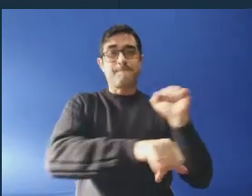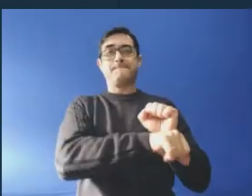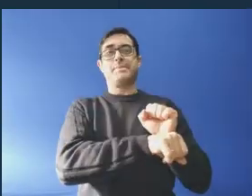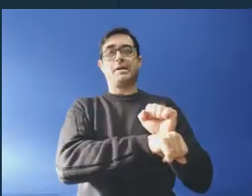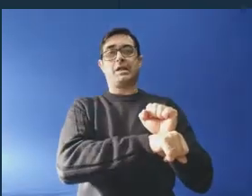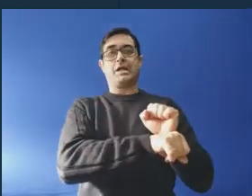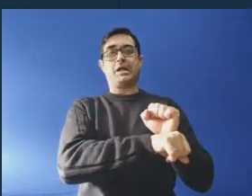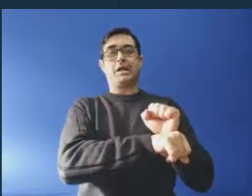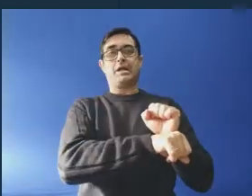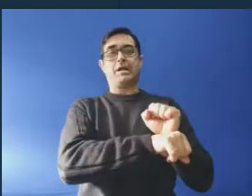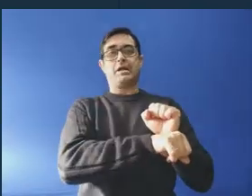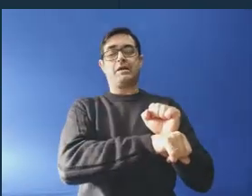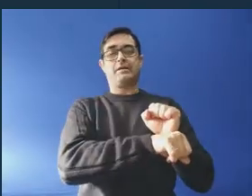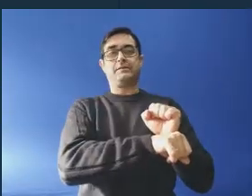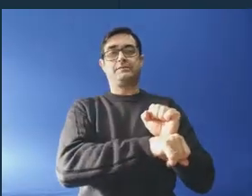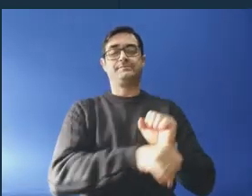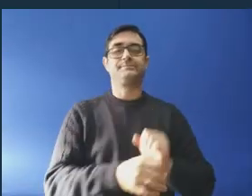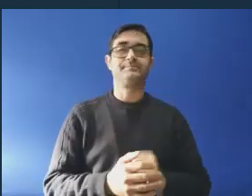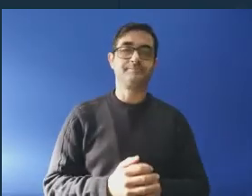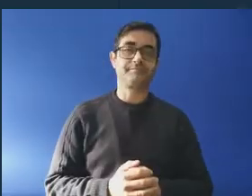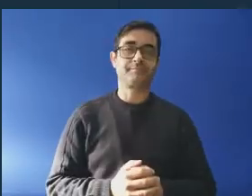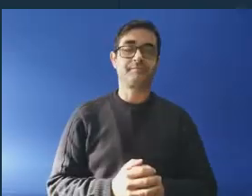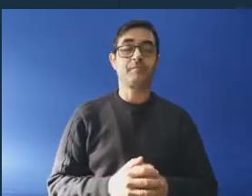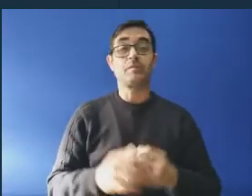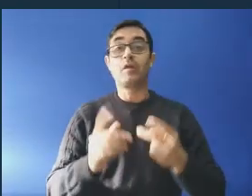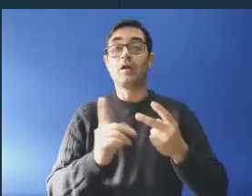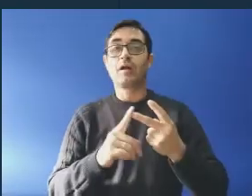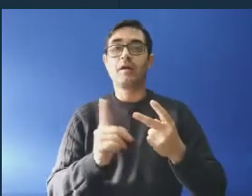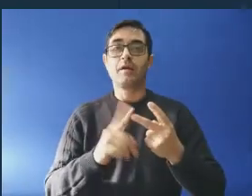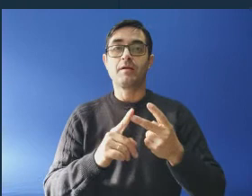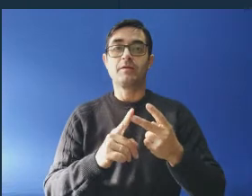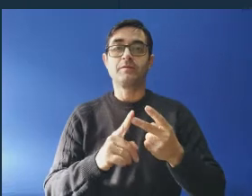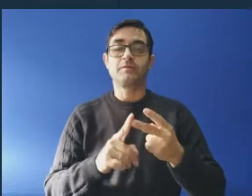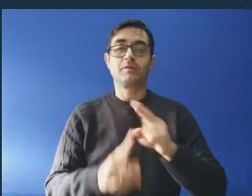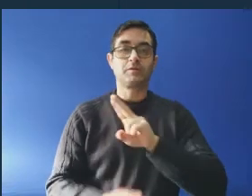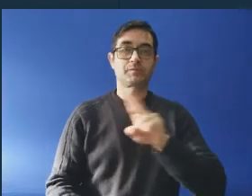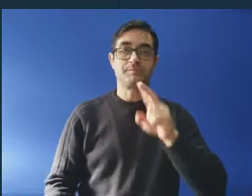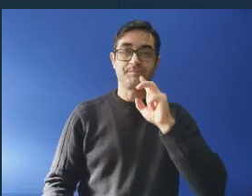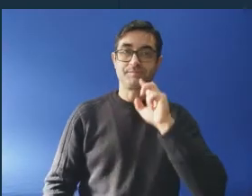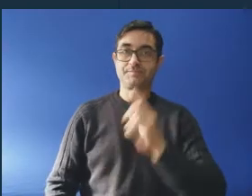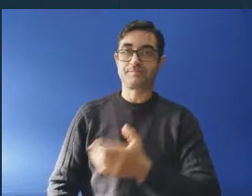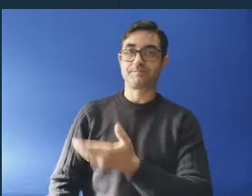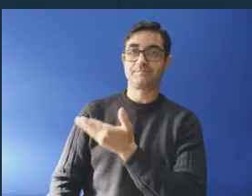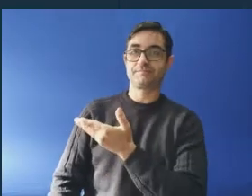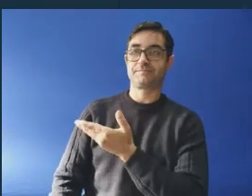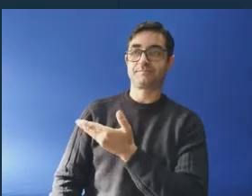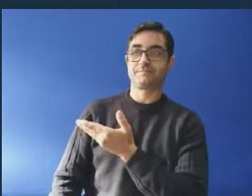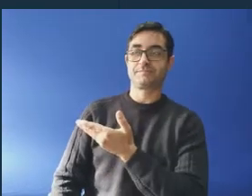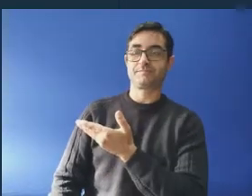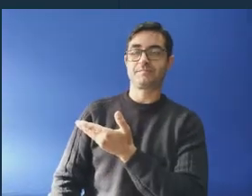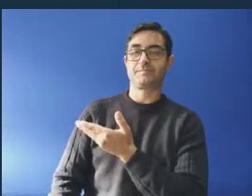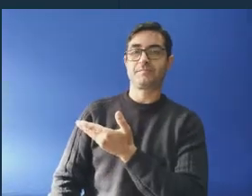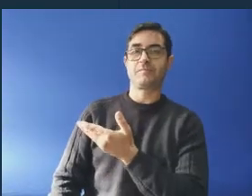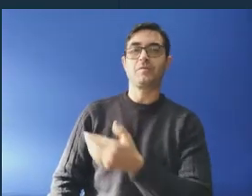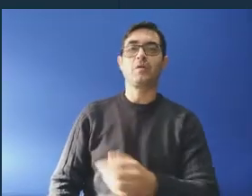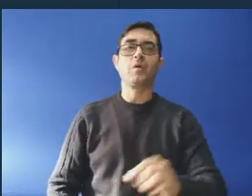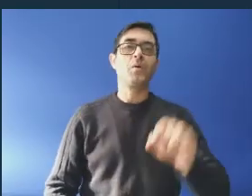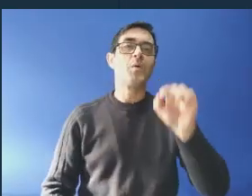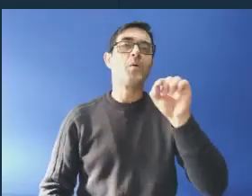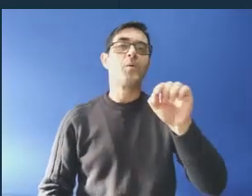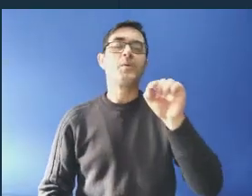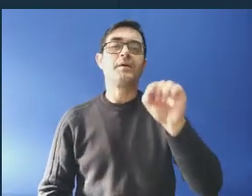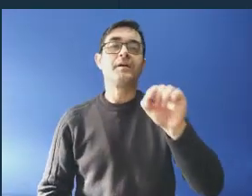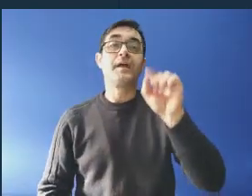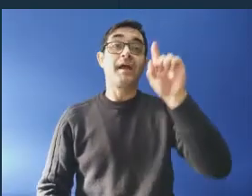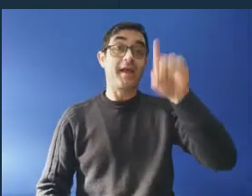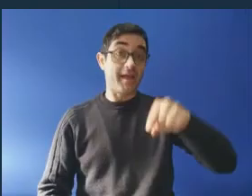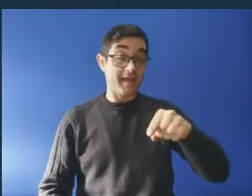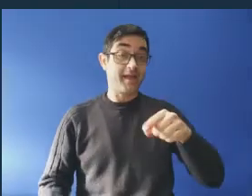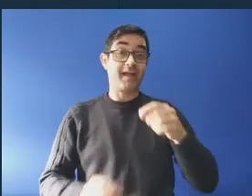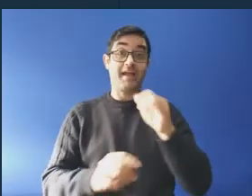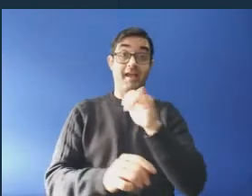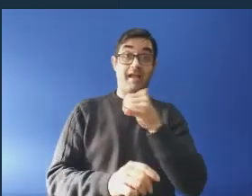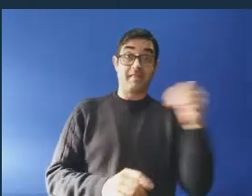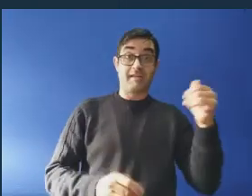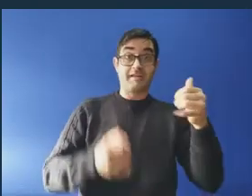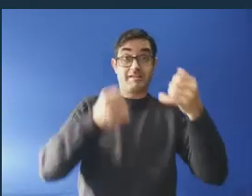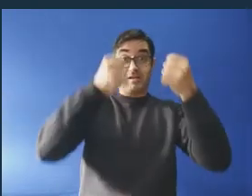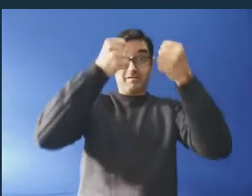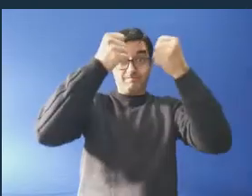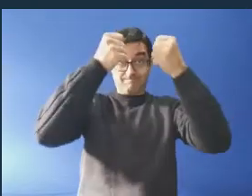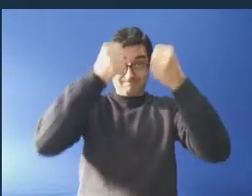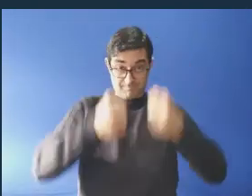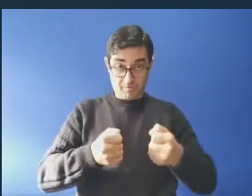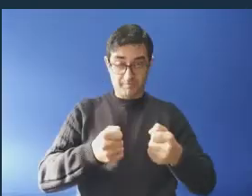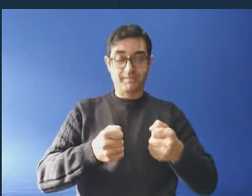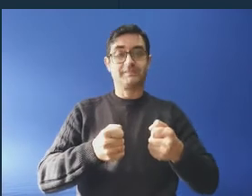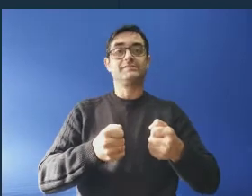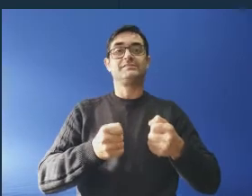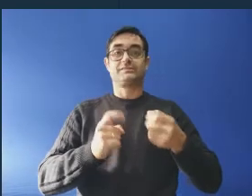A entalpia, por outro lado, é uma energia potencial. Ela é a quantidade de energia que está armazenada